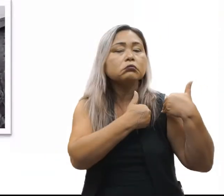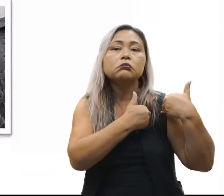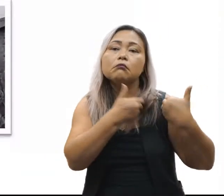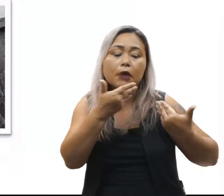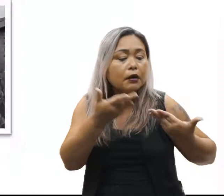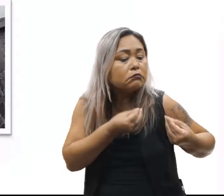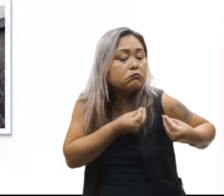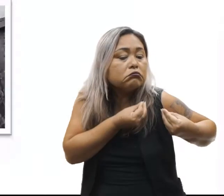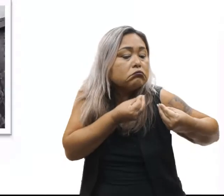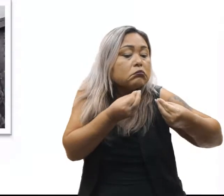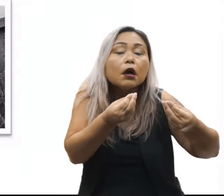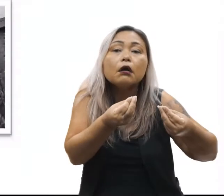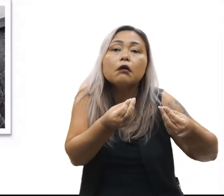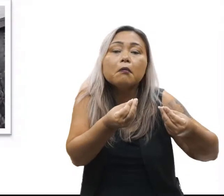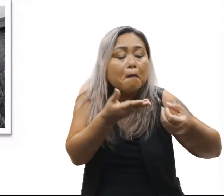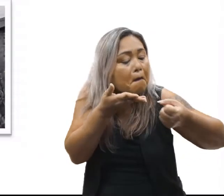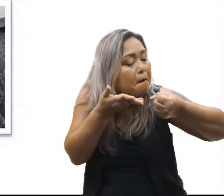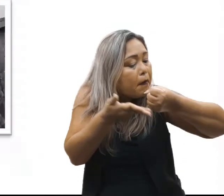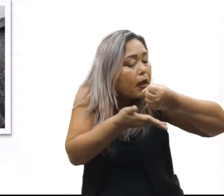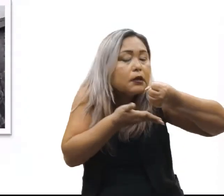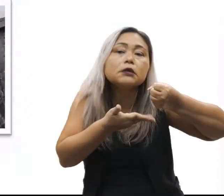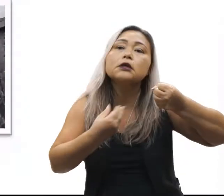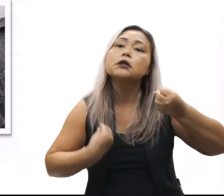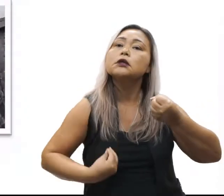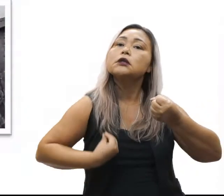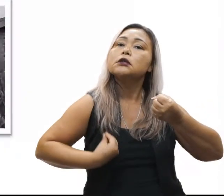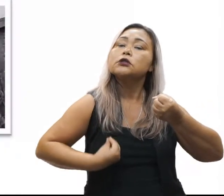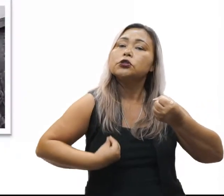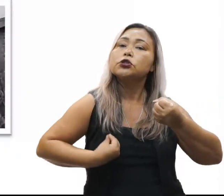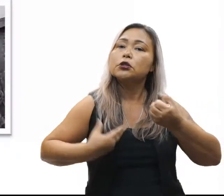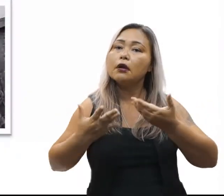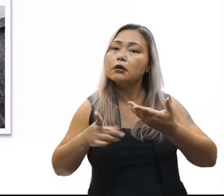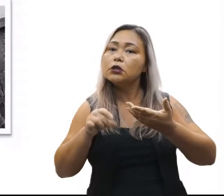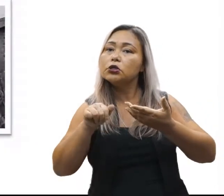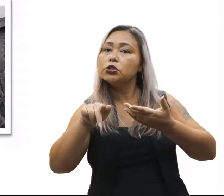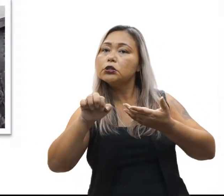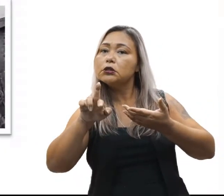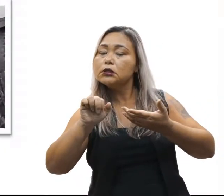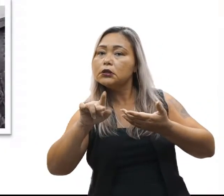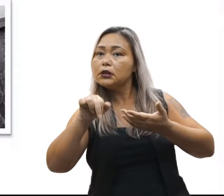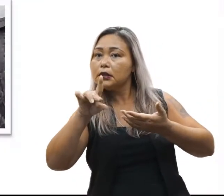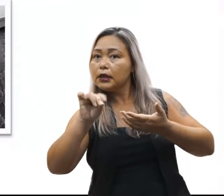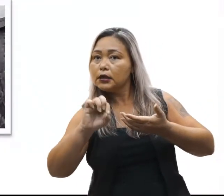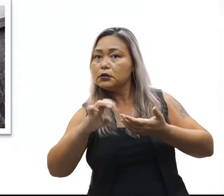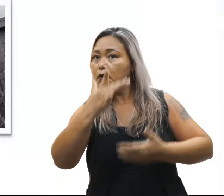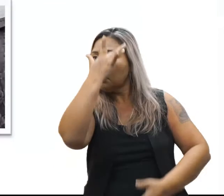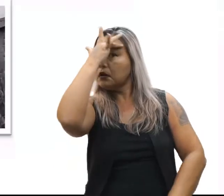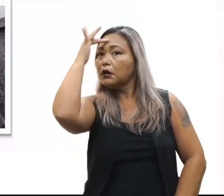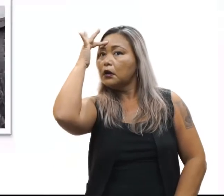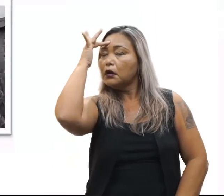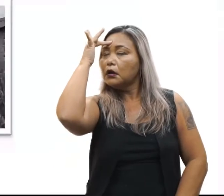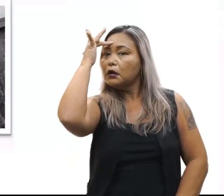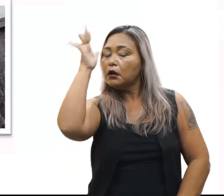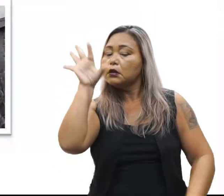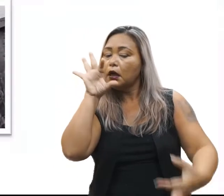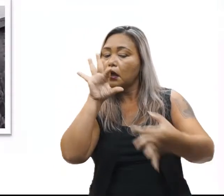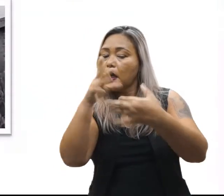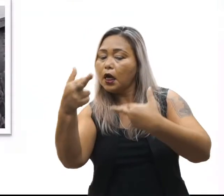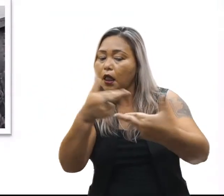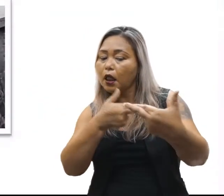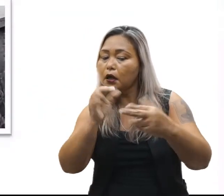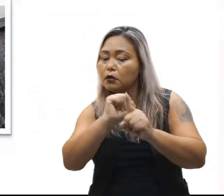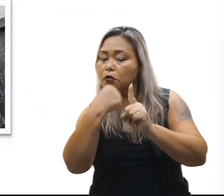proporcionar condições mínimas de vida e de dignidade para as pessoas, que está relacionado à questão social,